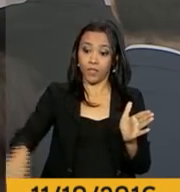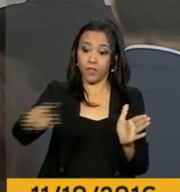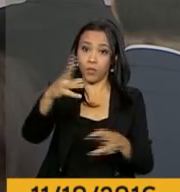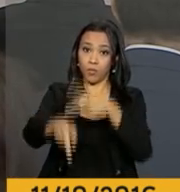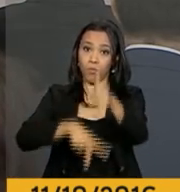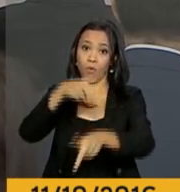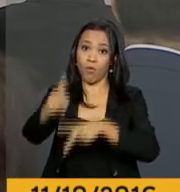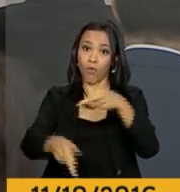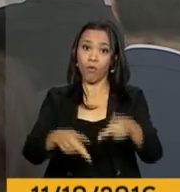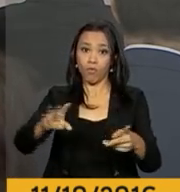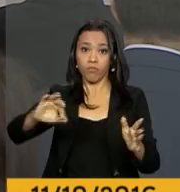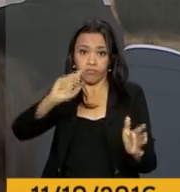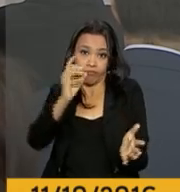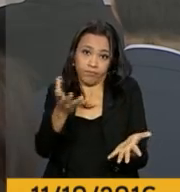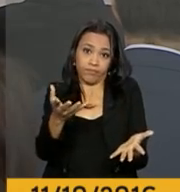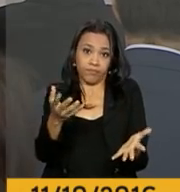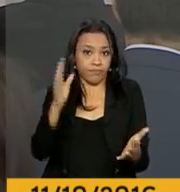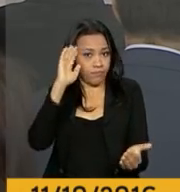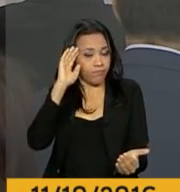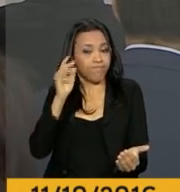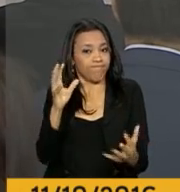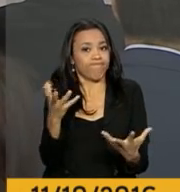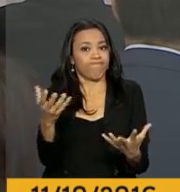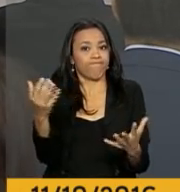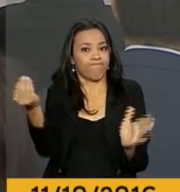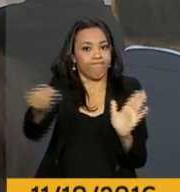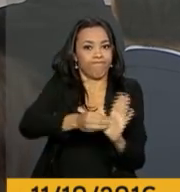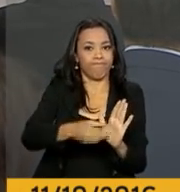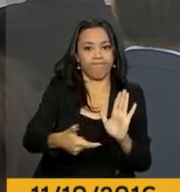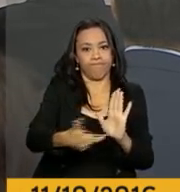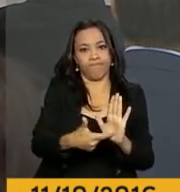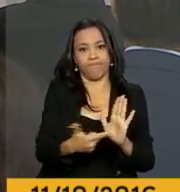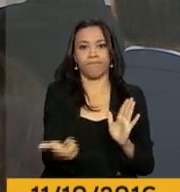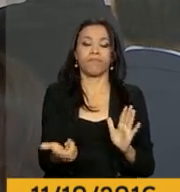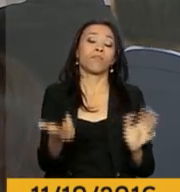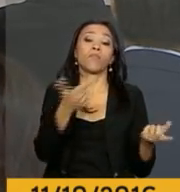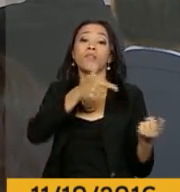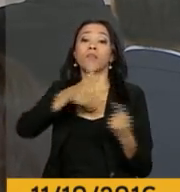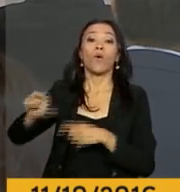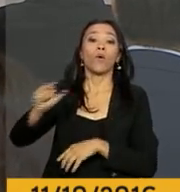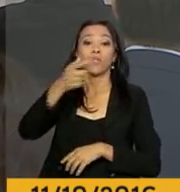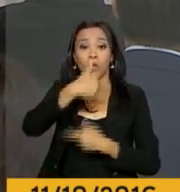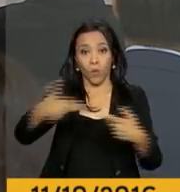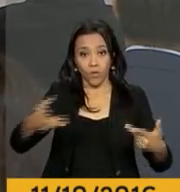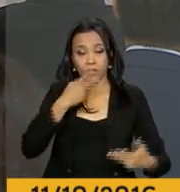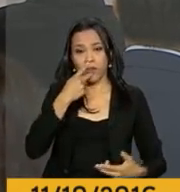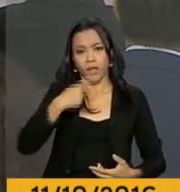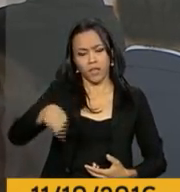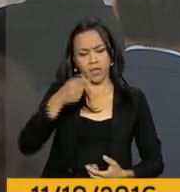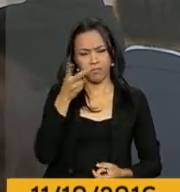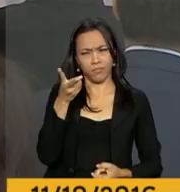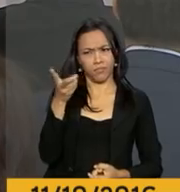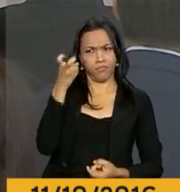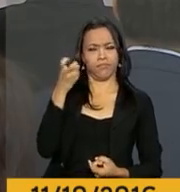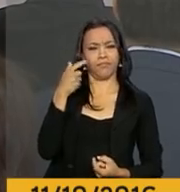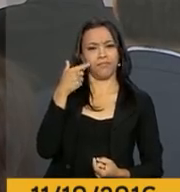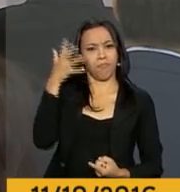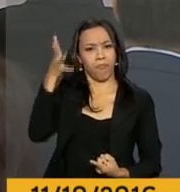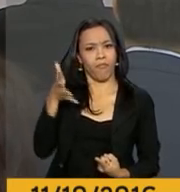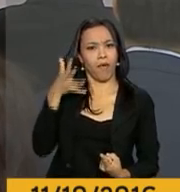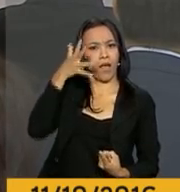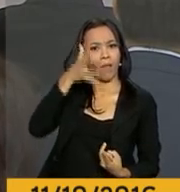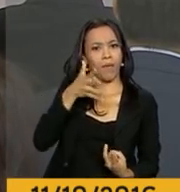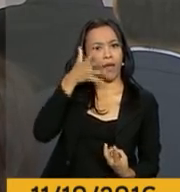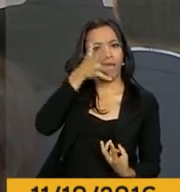povo determina e outro fato que eu quero registrar aqui é que interessante pelas falas que ouvi eh